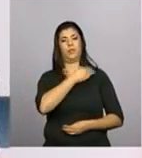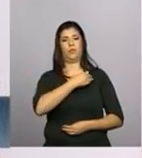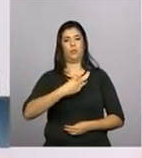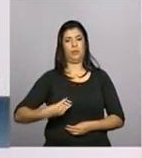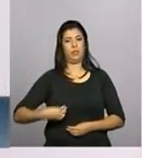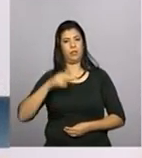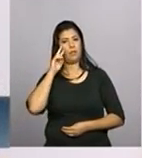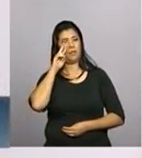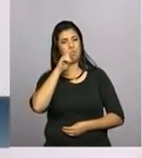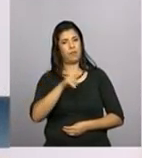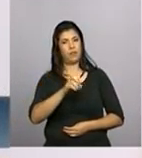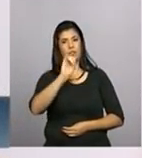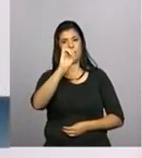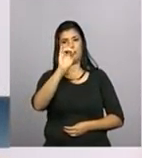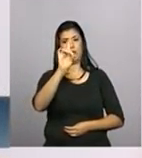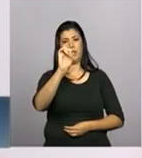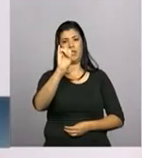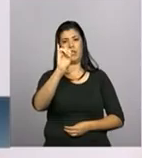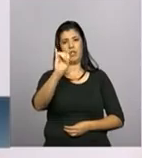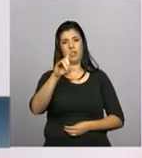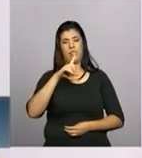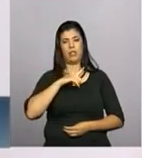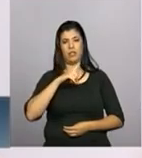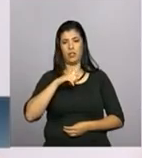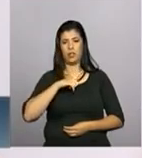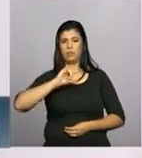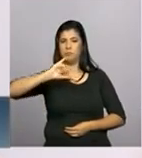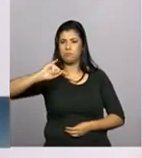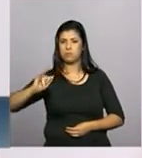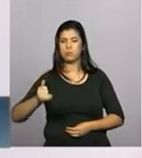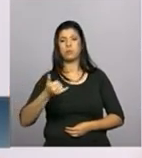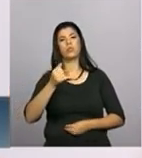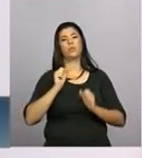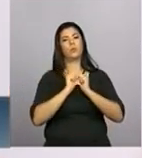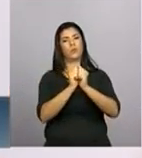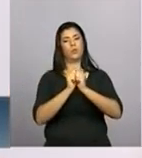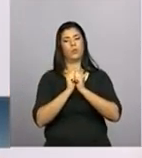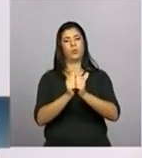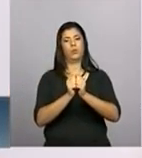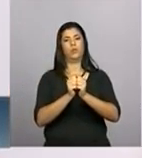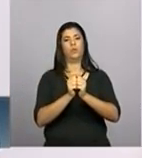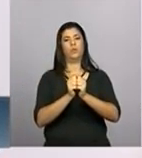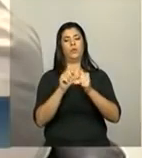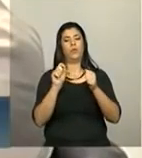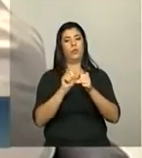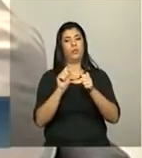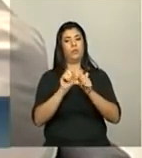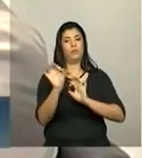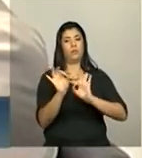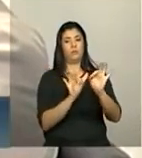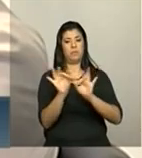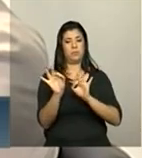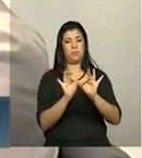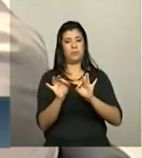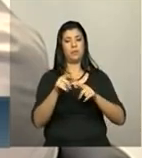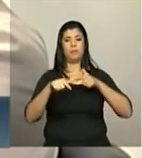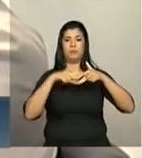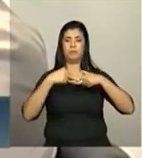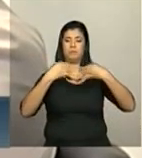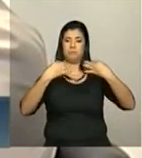aqui, ministro Ideli que tivemos grandes oportunidades de juntos fazer um trabalho